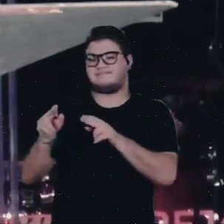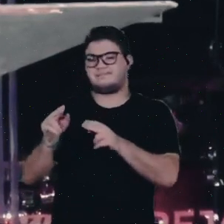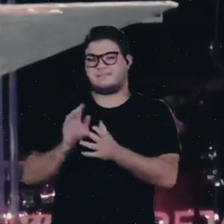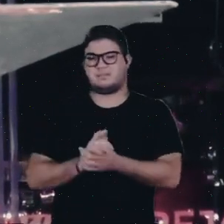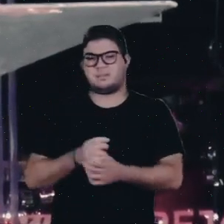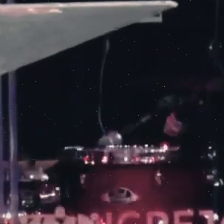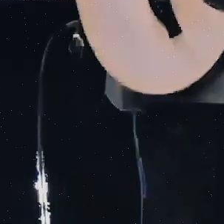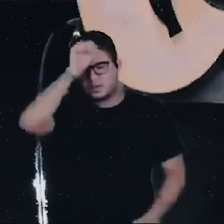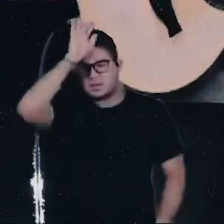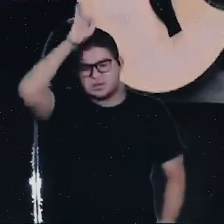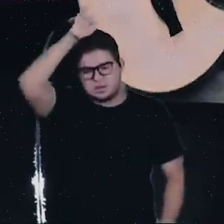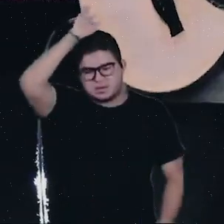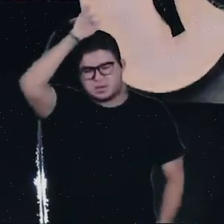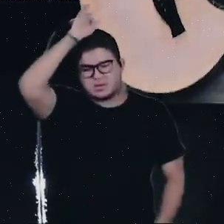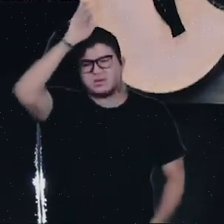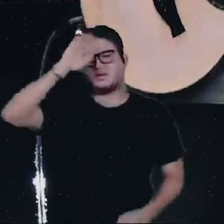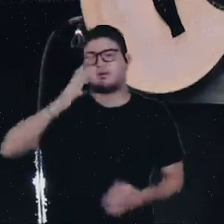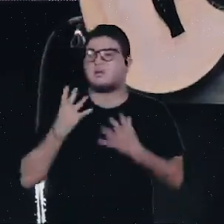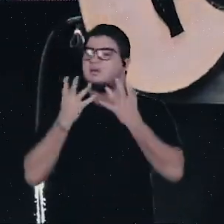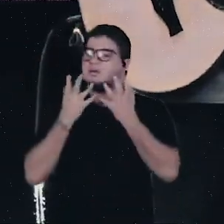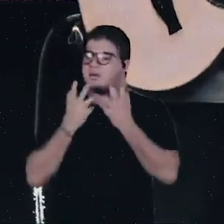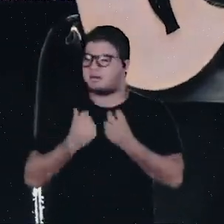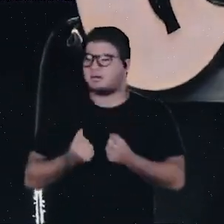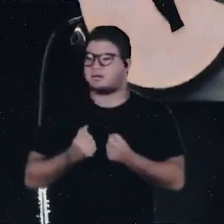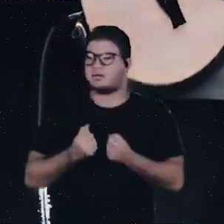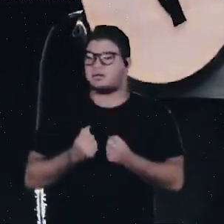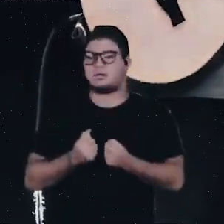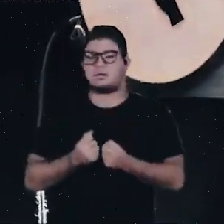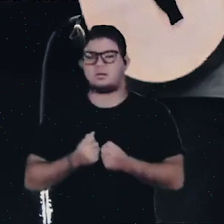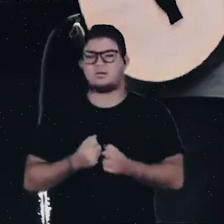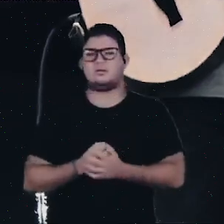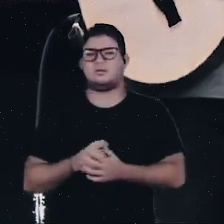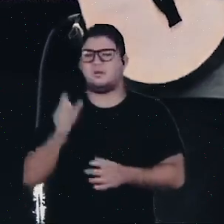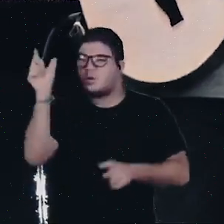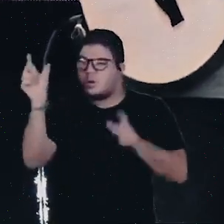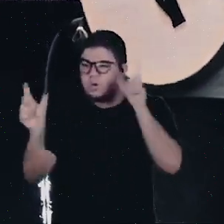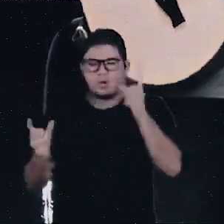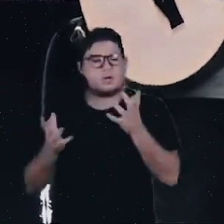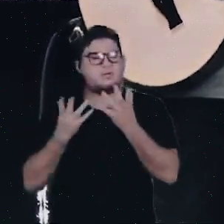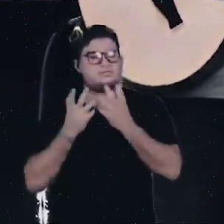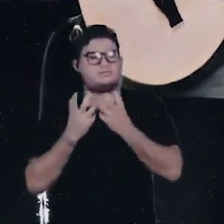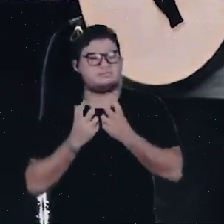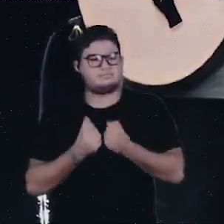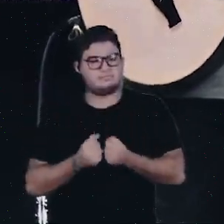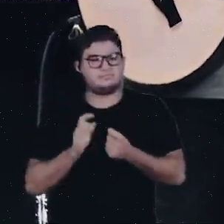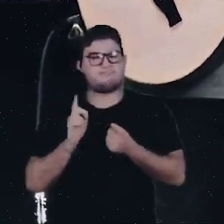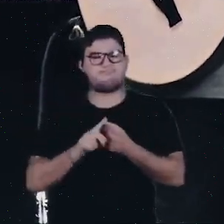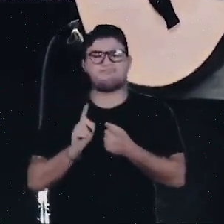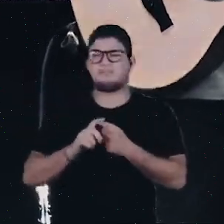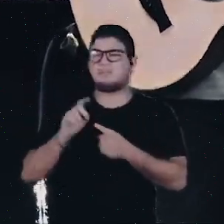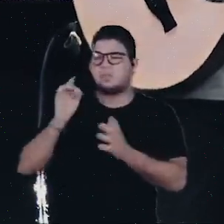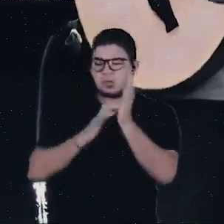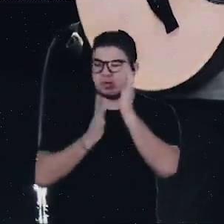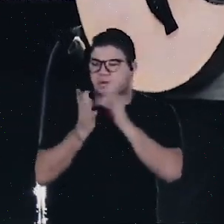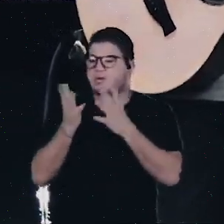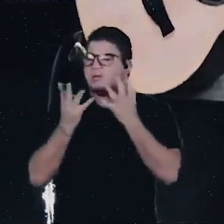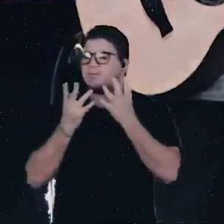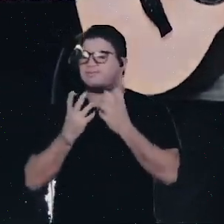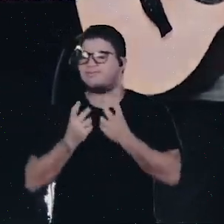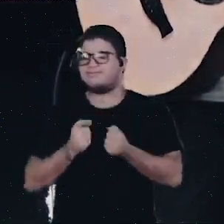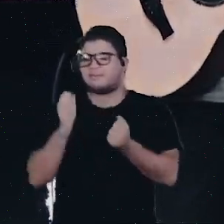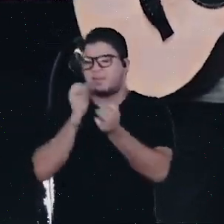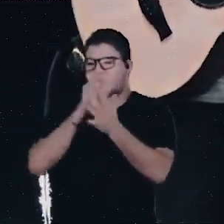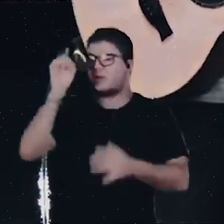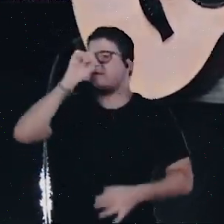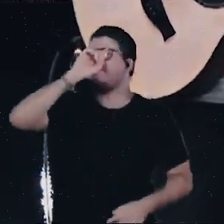Romanos 15, 7 diz: aceitem-se uns aos outros da mesma forma como Cristo os aceitou, a fim de que vocês glorifiquem